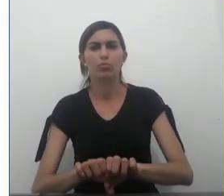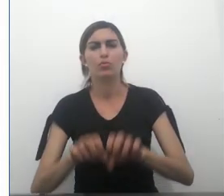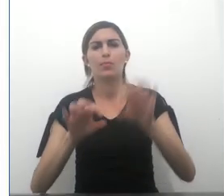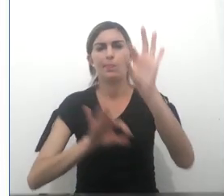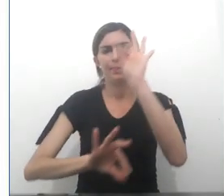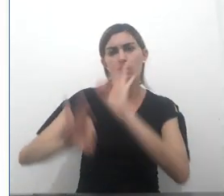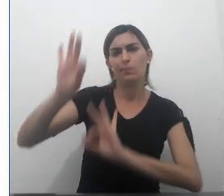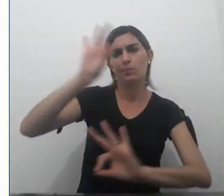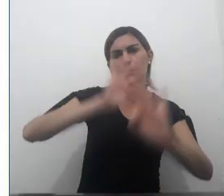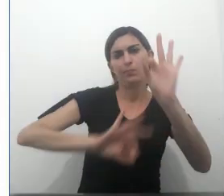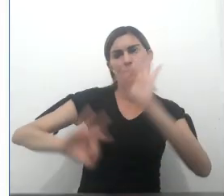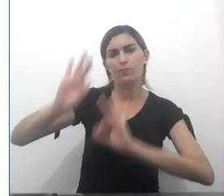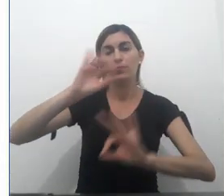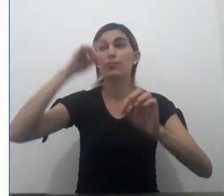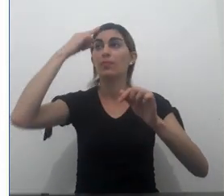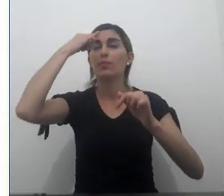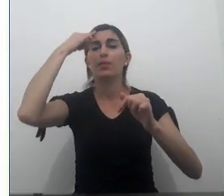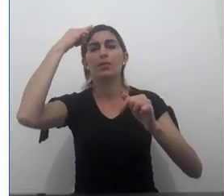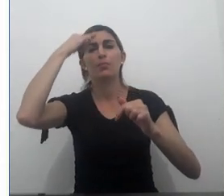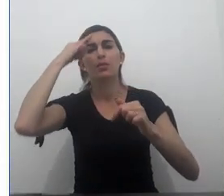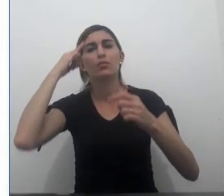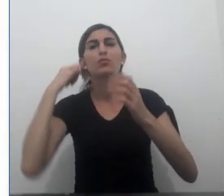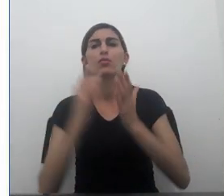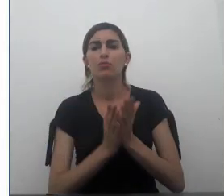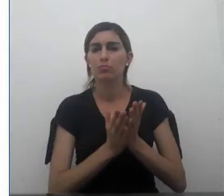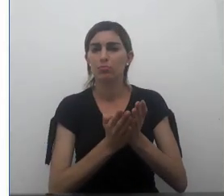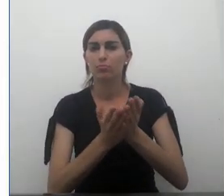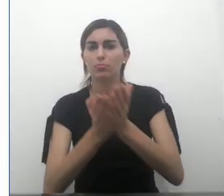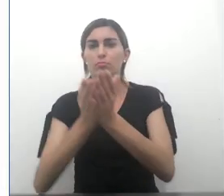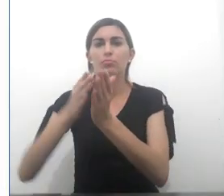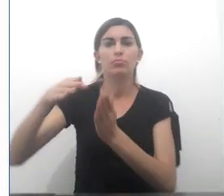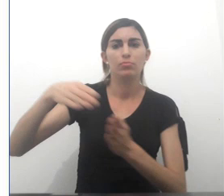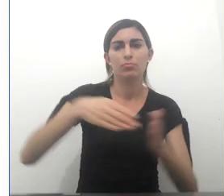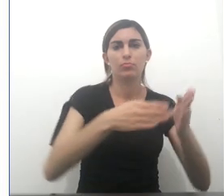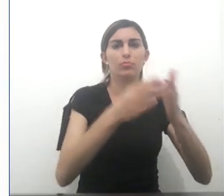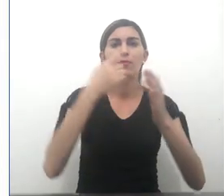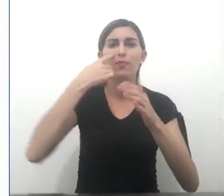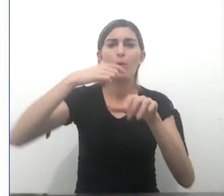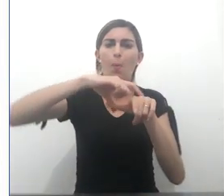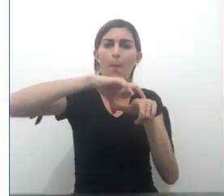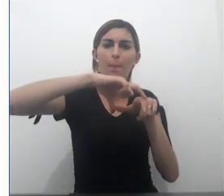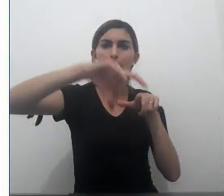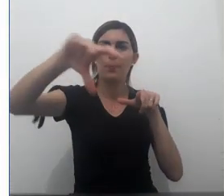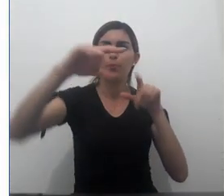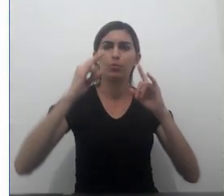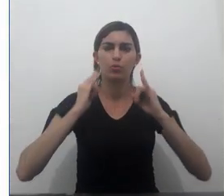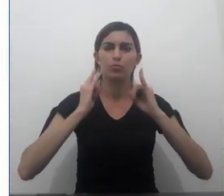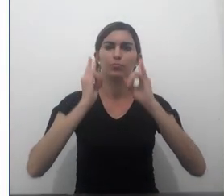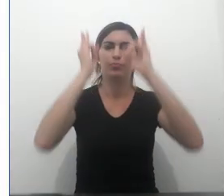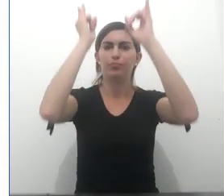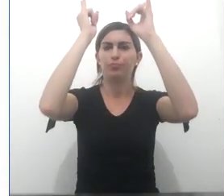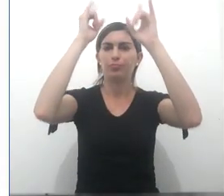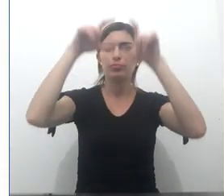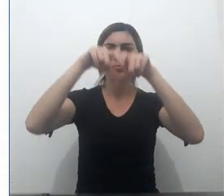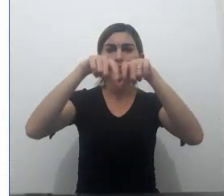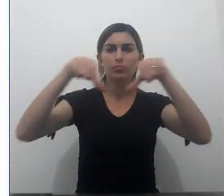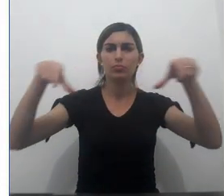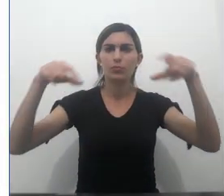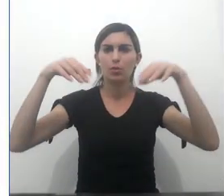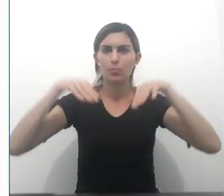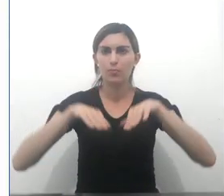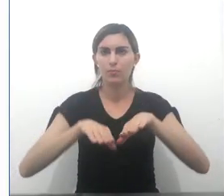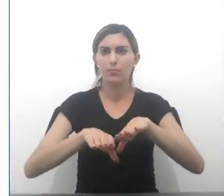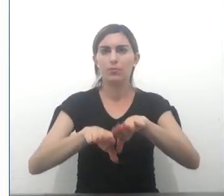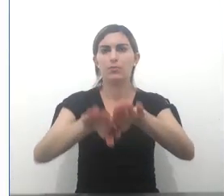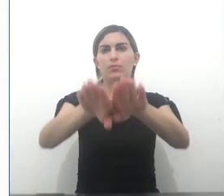que são montadas pensando na navegação dos rios. Então você observa aí uma ponte, né, bastante elevada, e por